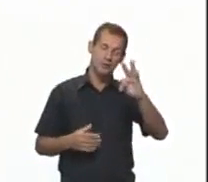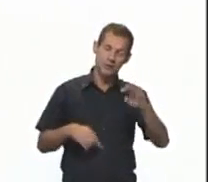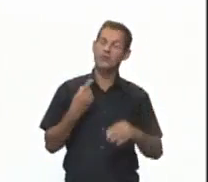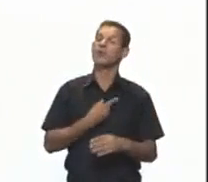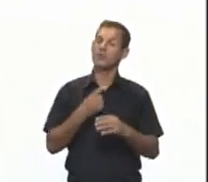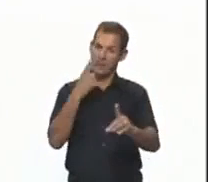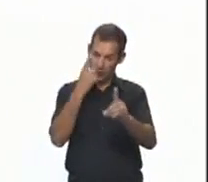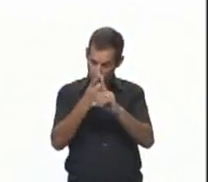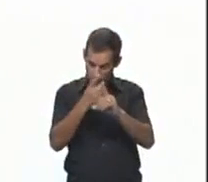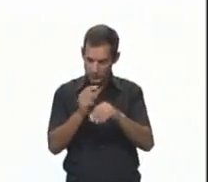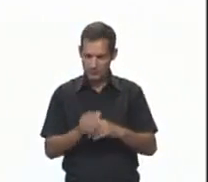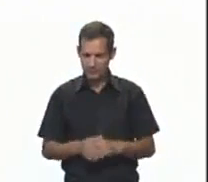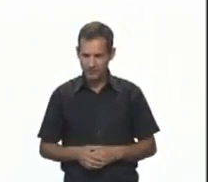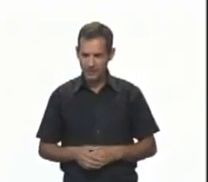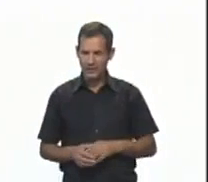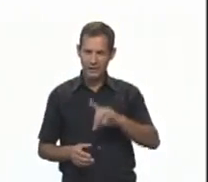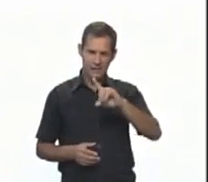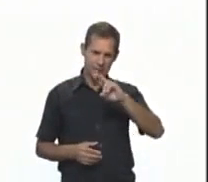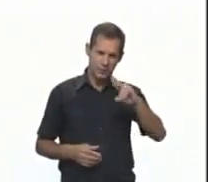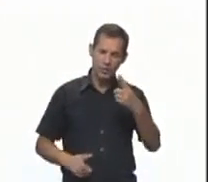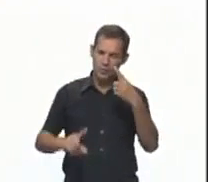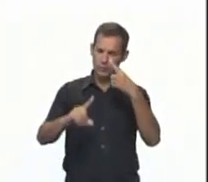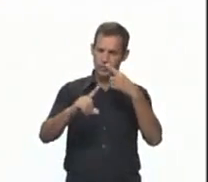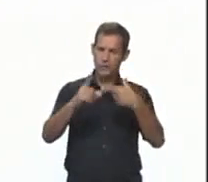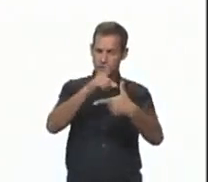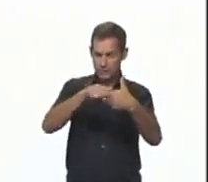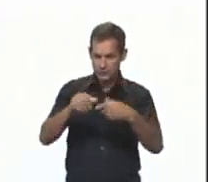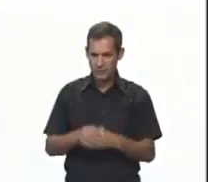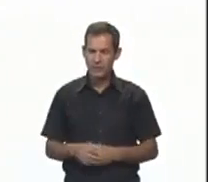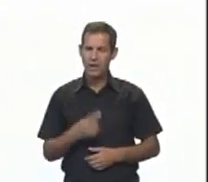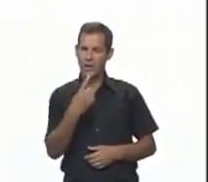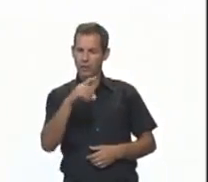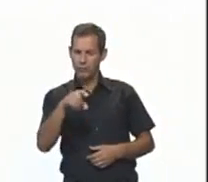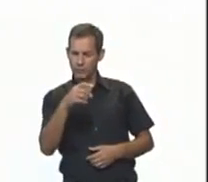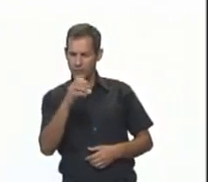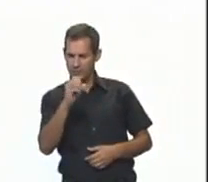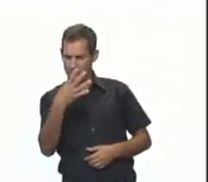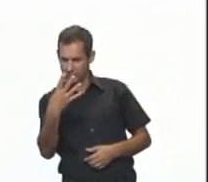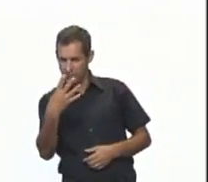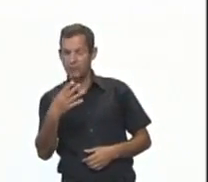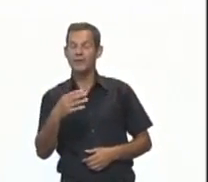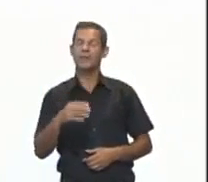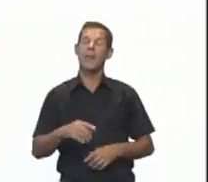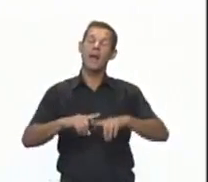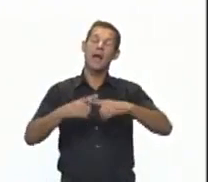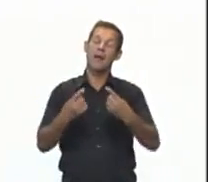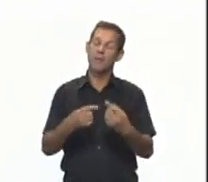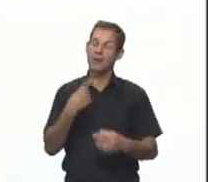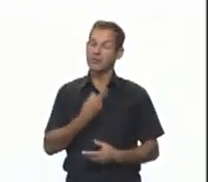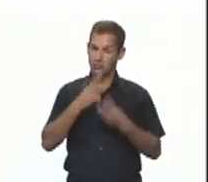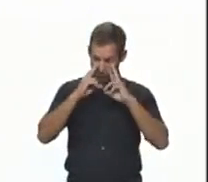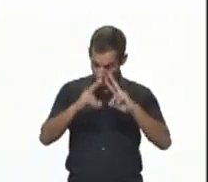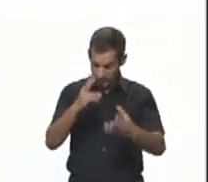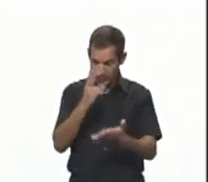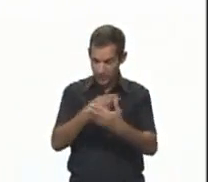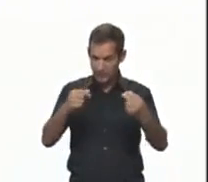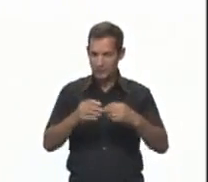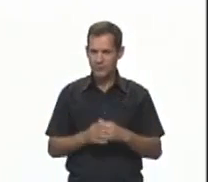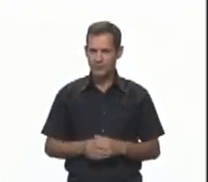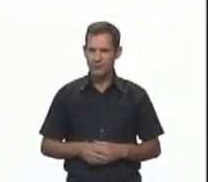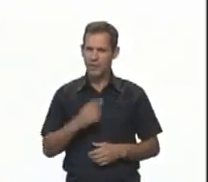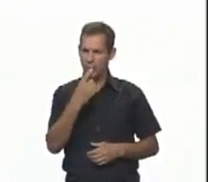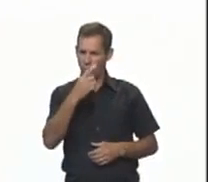gente já descobriu, olha. É du dividido por 1,04. Isso daqui, como a gente viu, é a mesma coisa